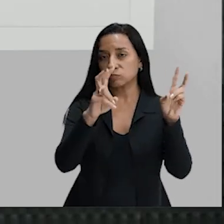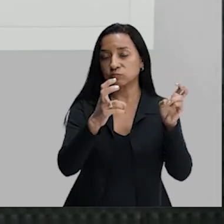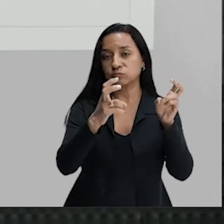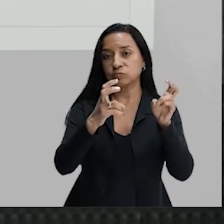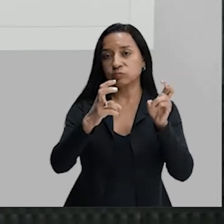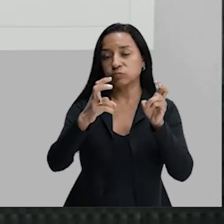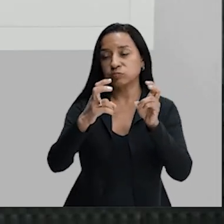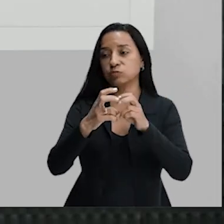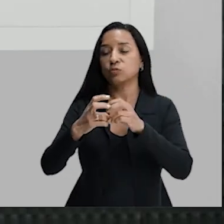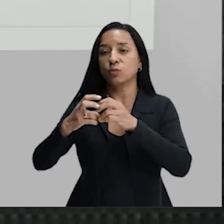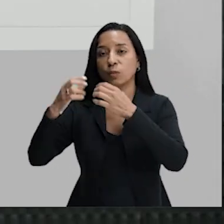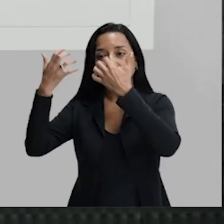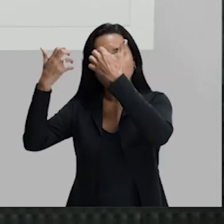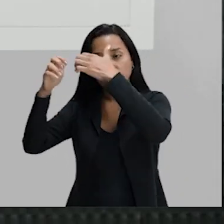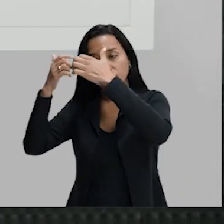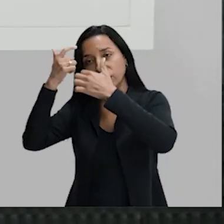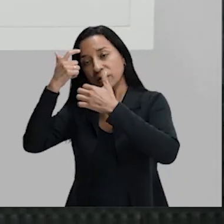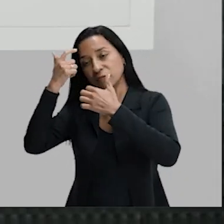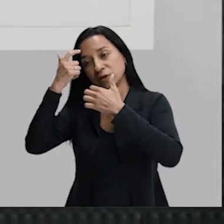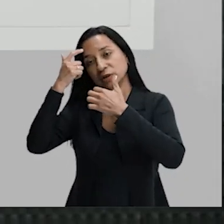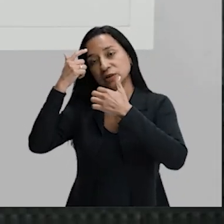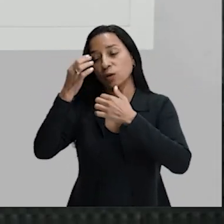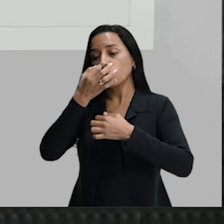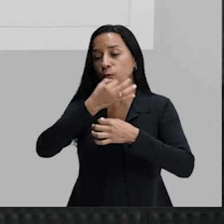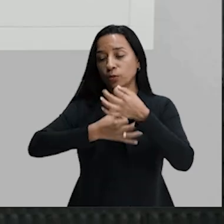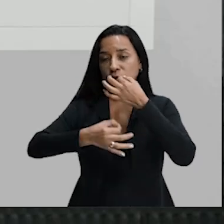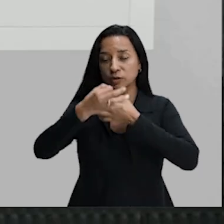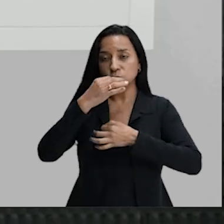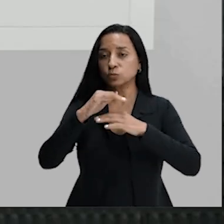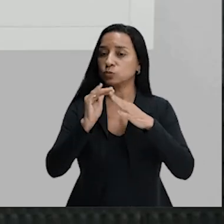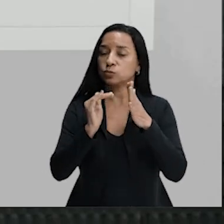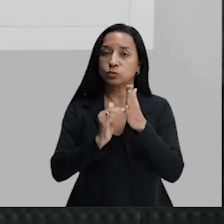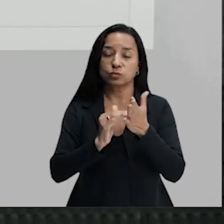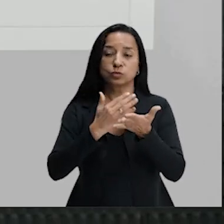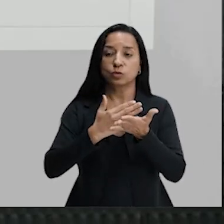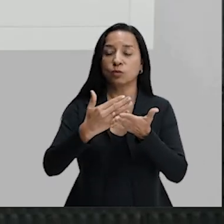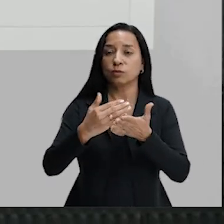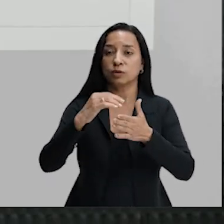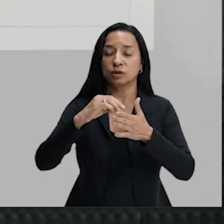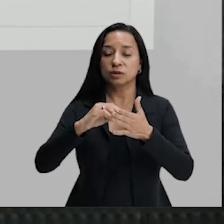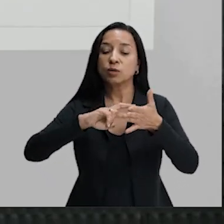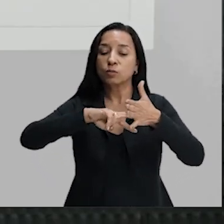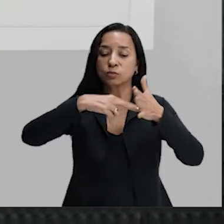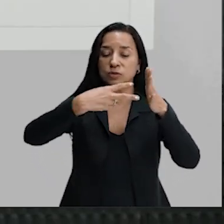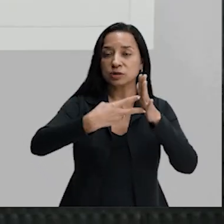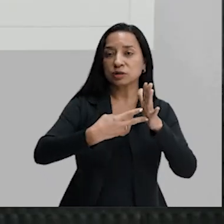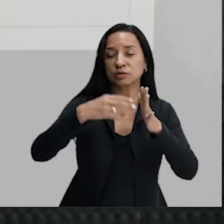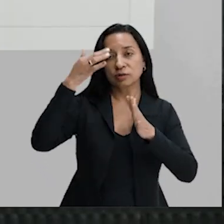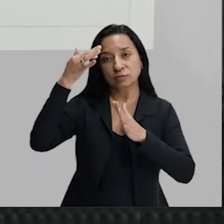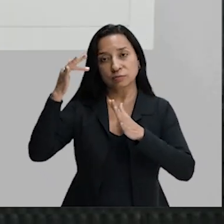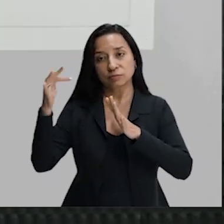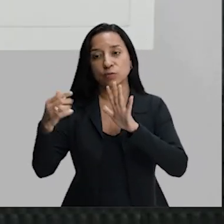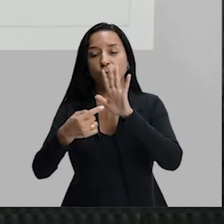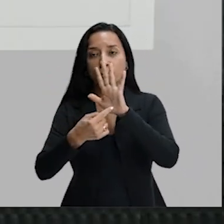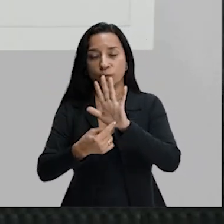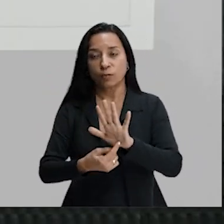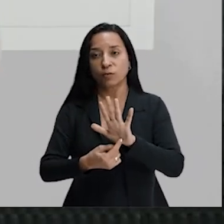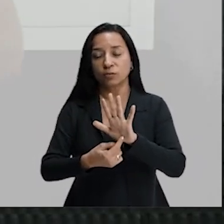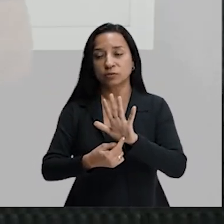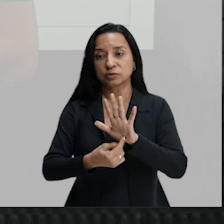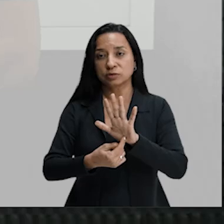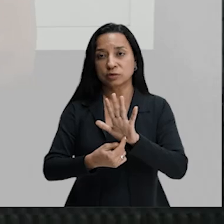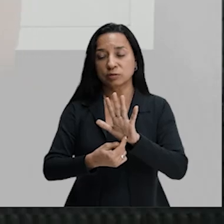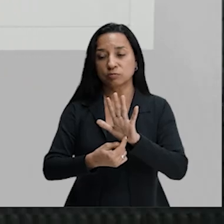crítica. Tudo começa com, claro, o significado da filosofia. A filosofia, ela traz para a gente uma